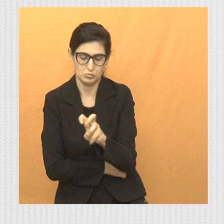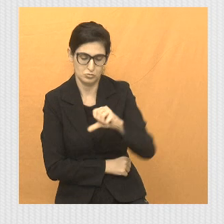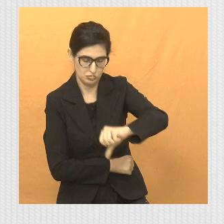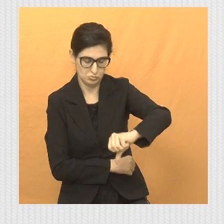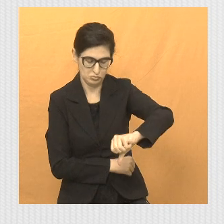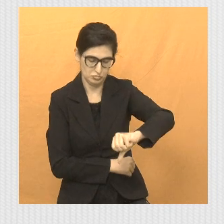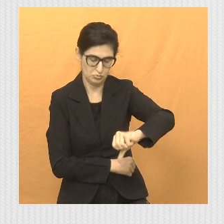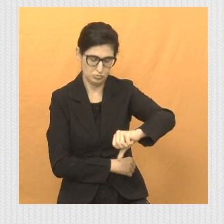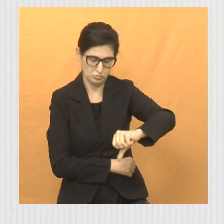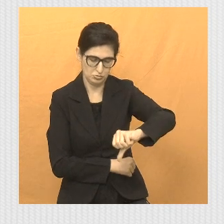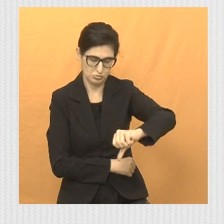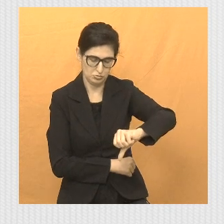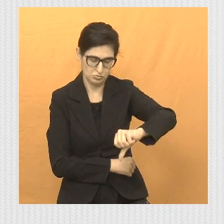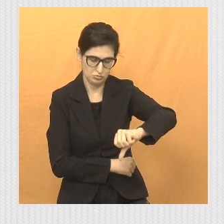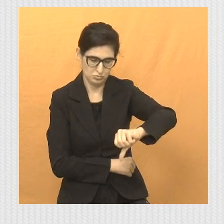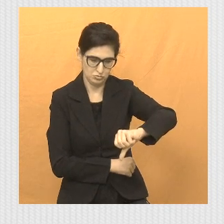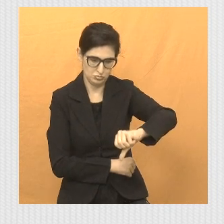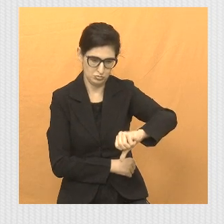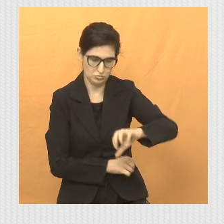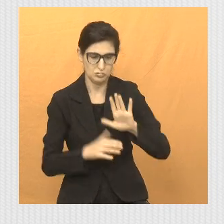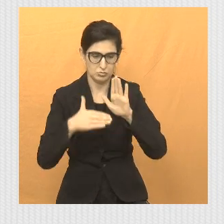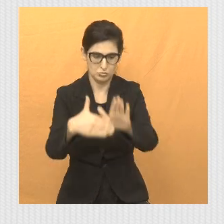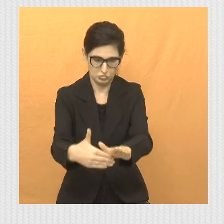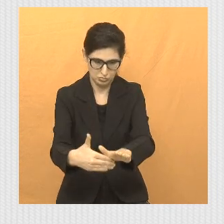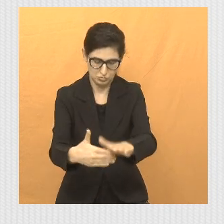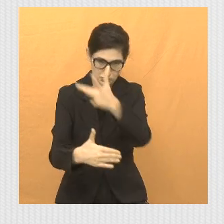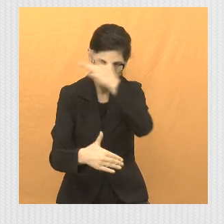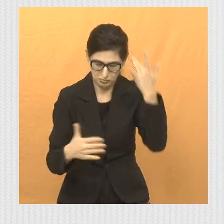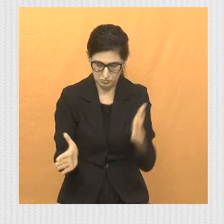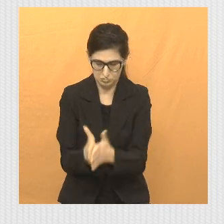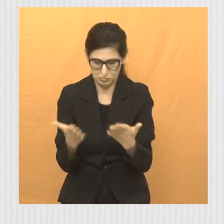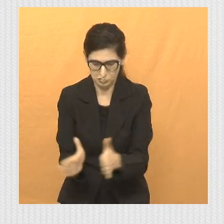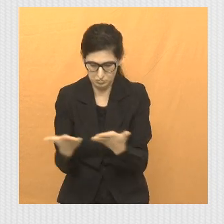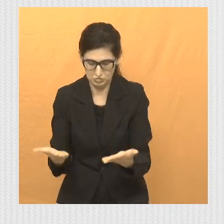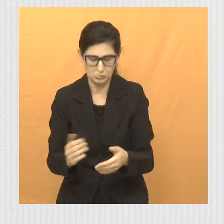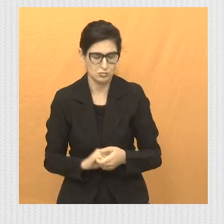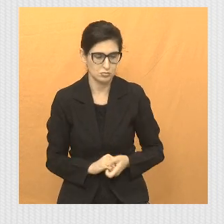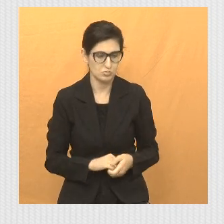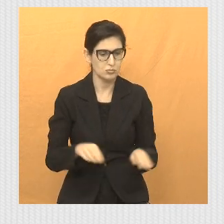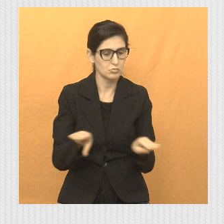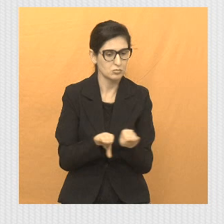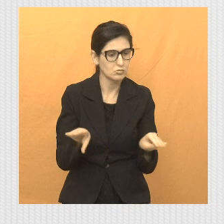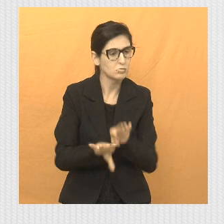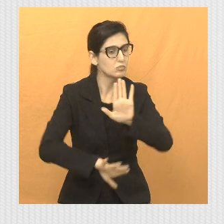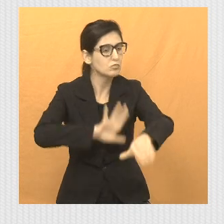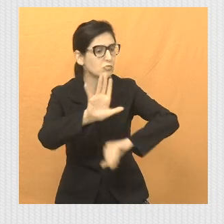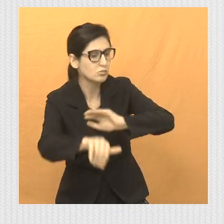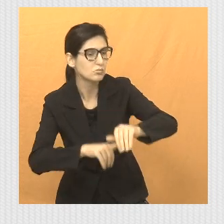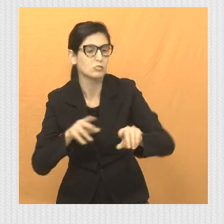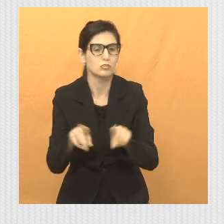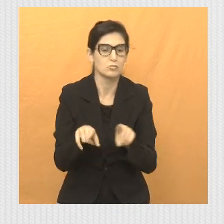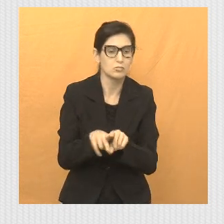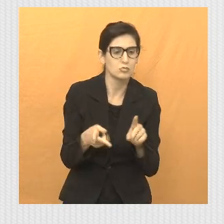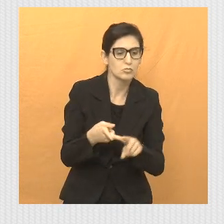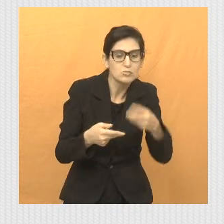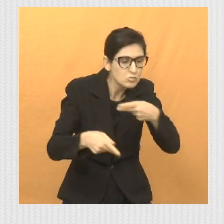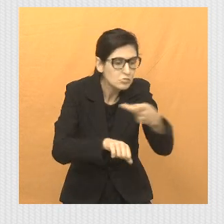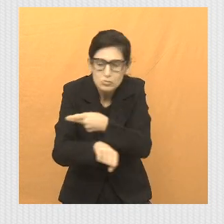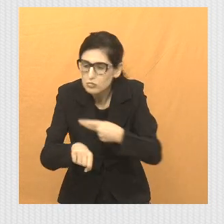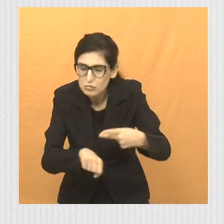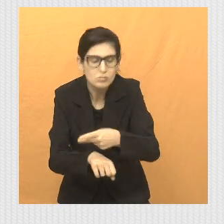859 atividades realizadas, entre elas buscas ativas, abordagens continuadas,